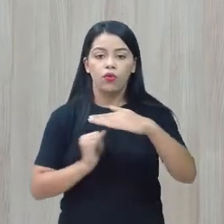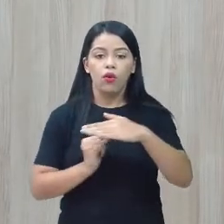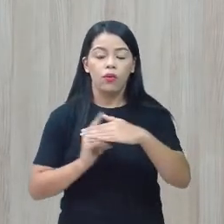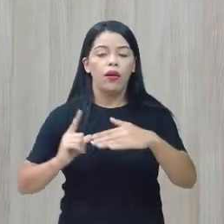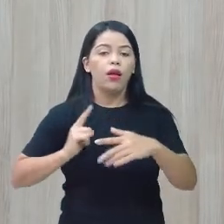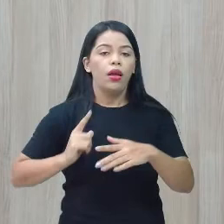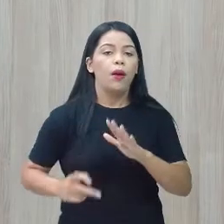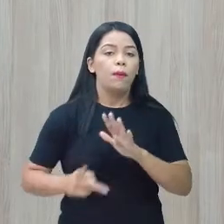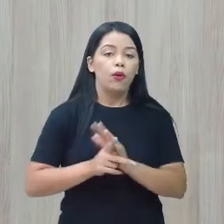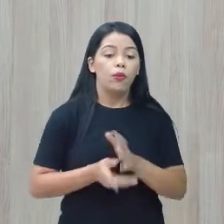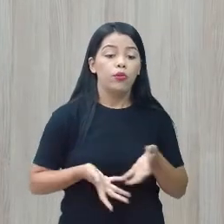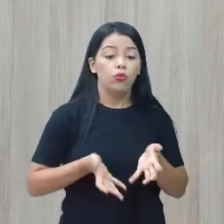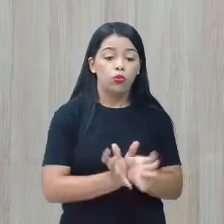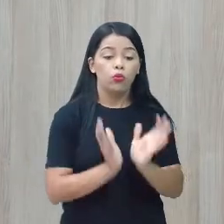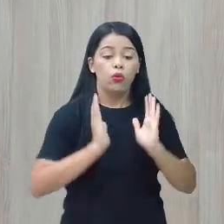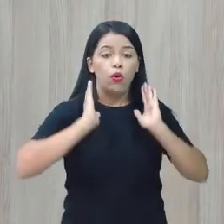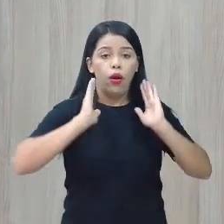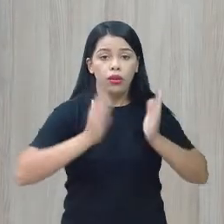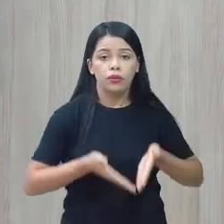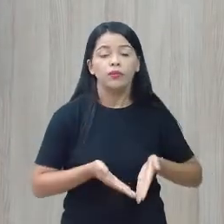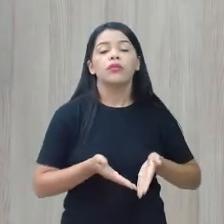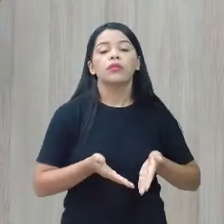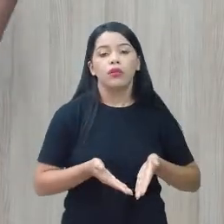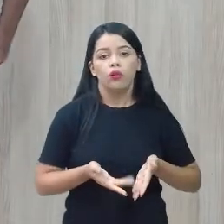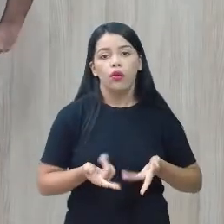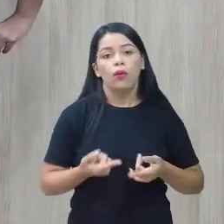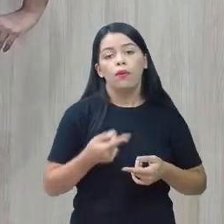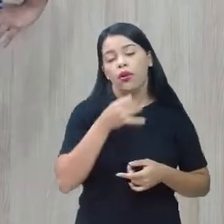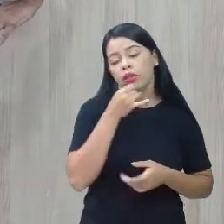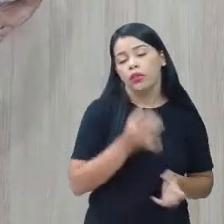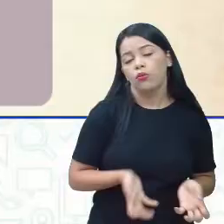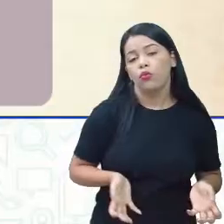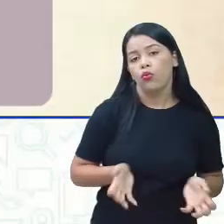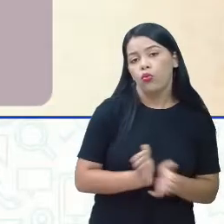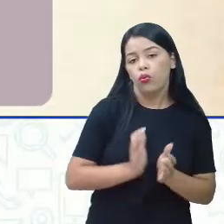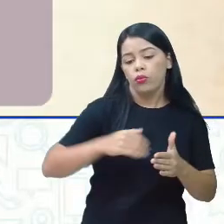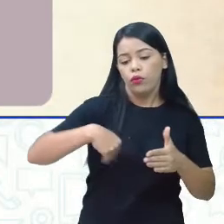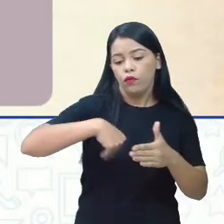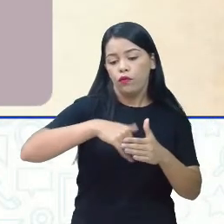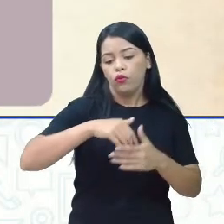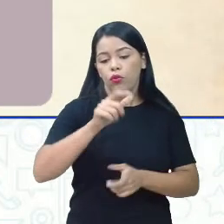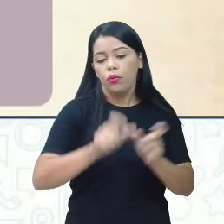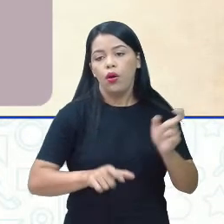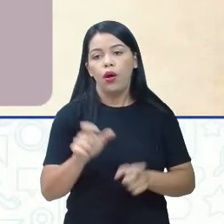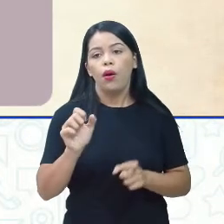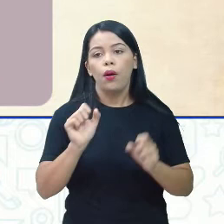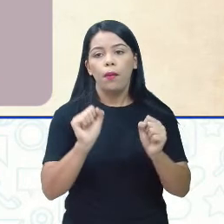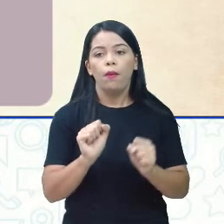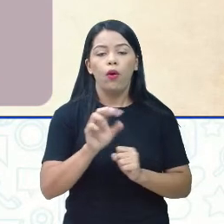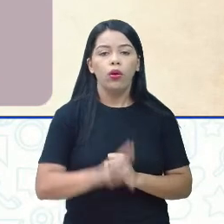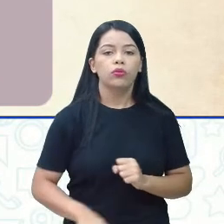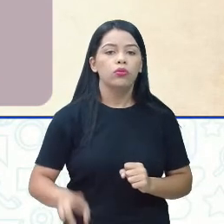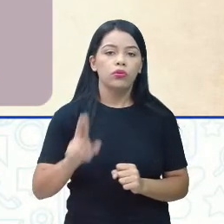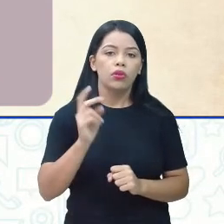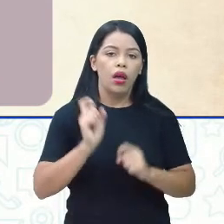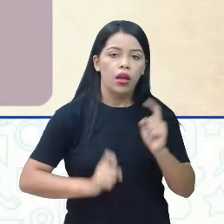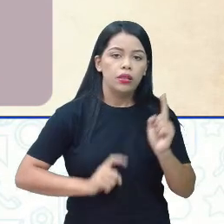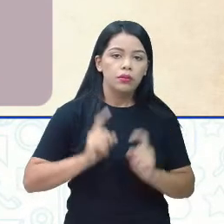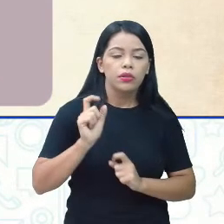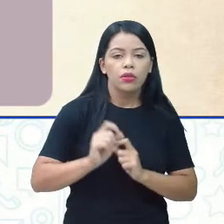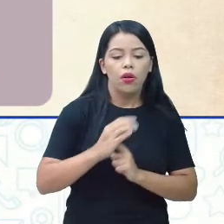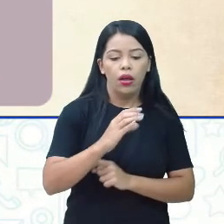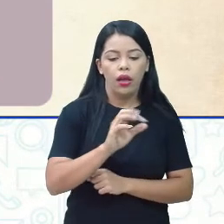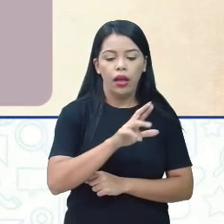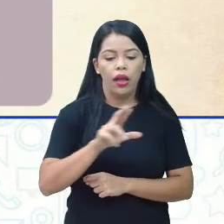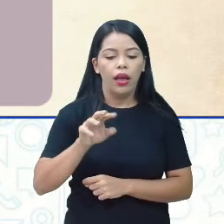sociais específicos. Um grupo de futebolistas, por exemplo, pode usar a expressão carrinho